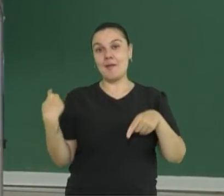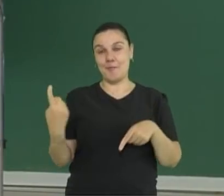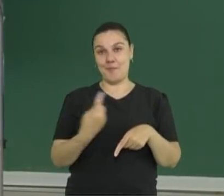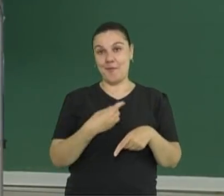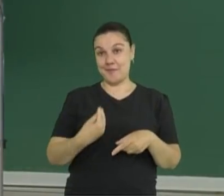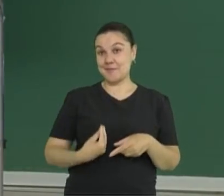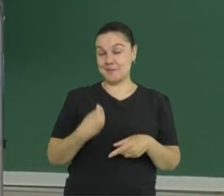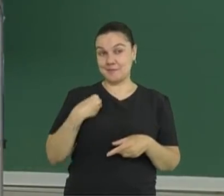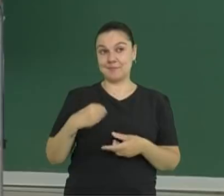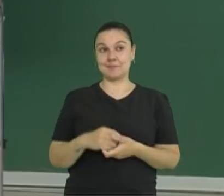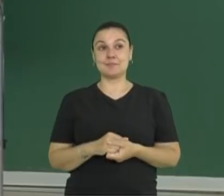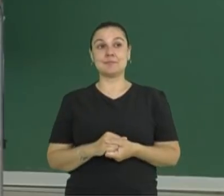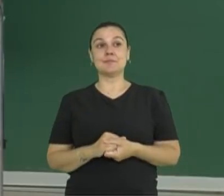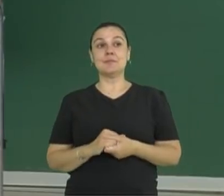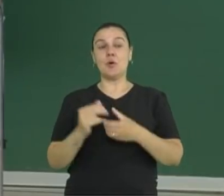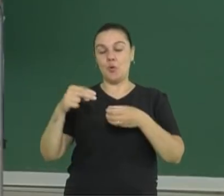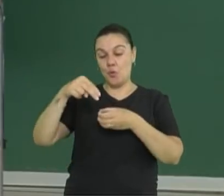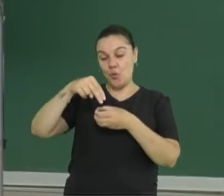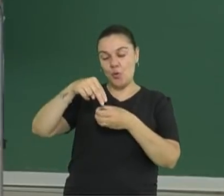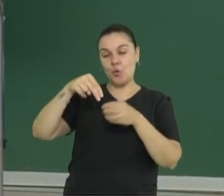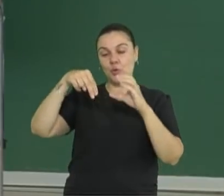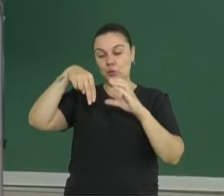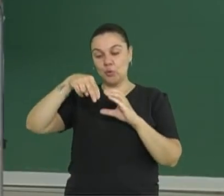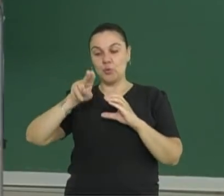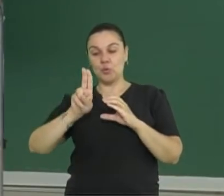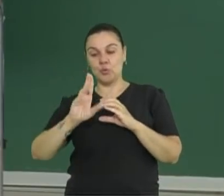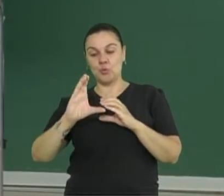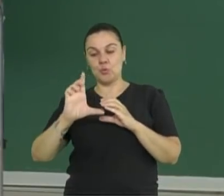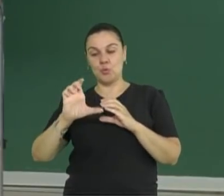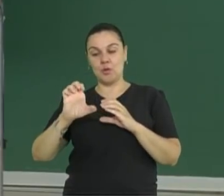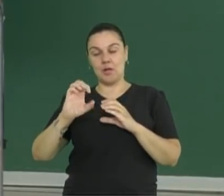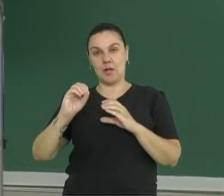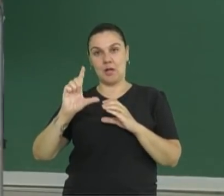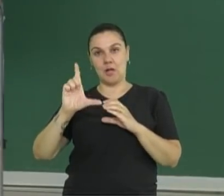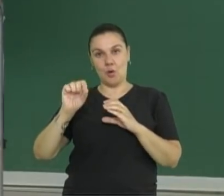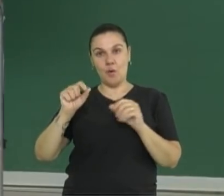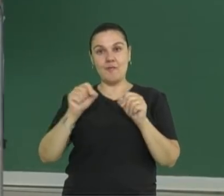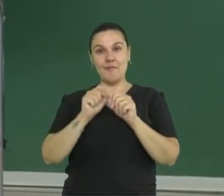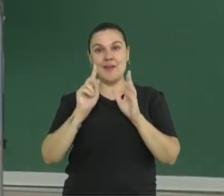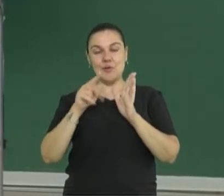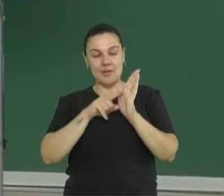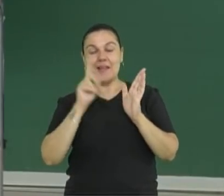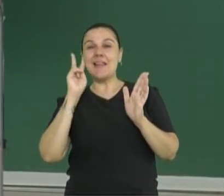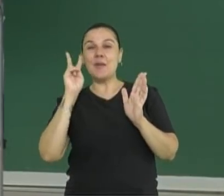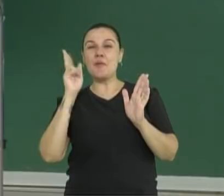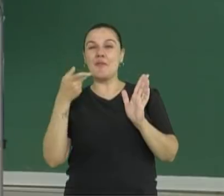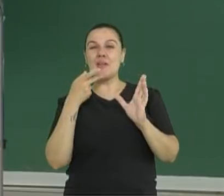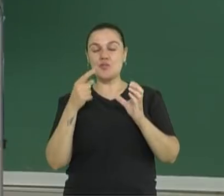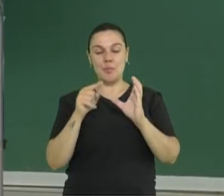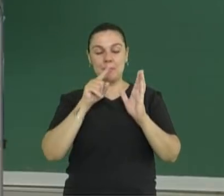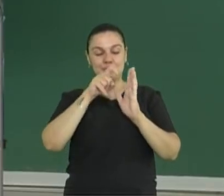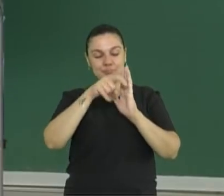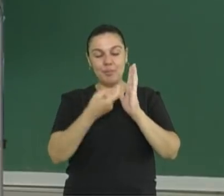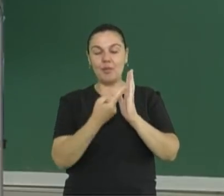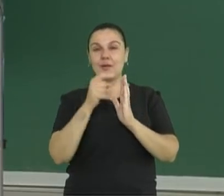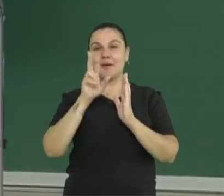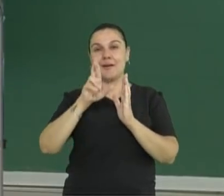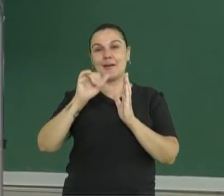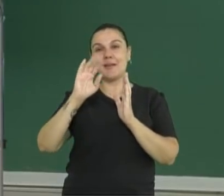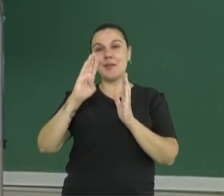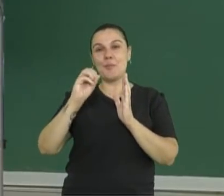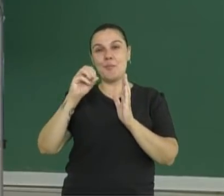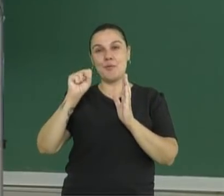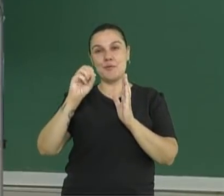espécie. O nucleolo é a região onde se formam quem? Os ribossomos. Lembra que eu já falei para vocês do ribossomo? Que é